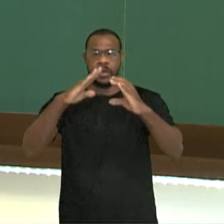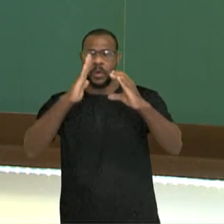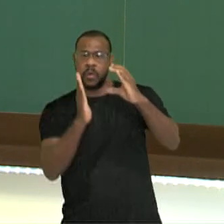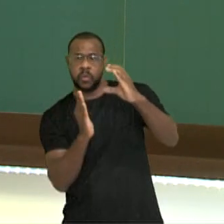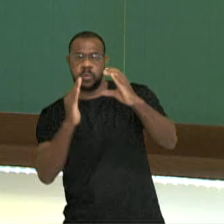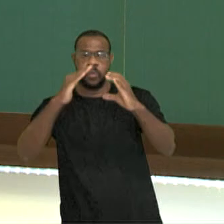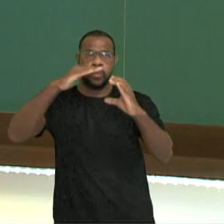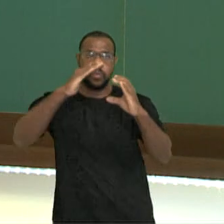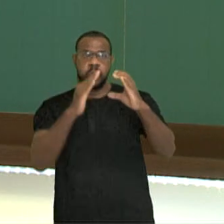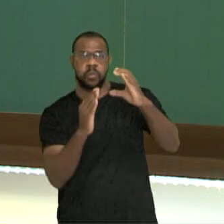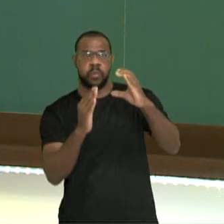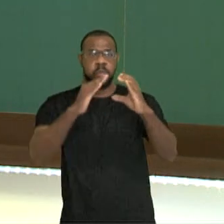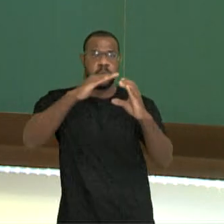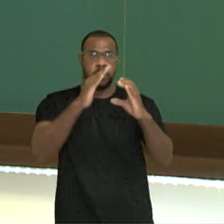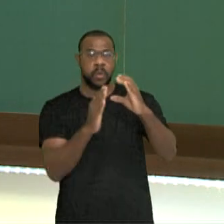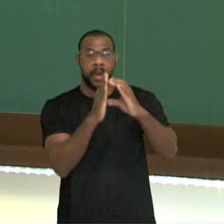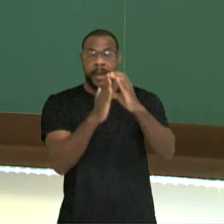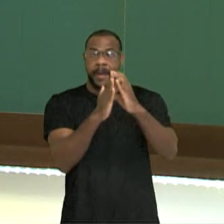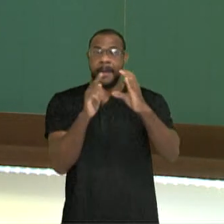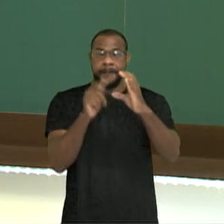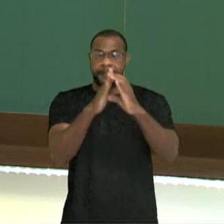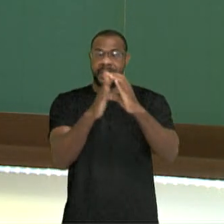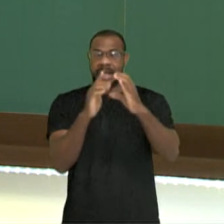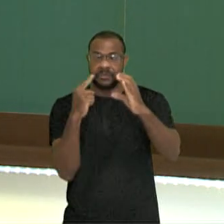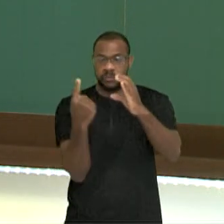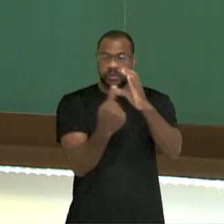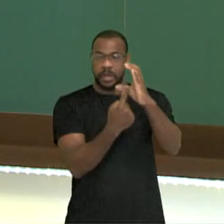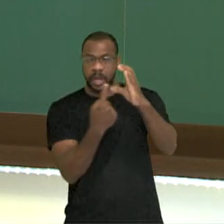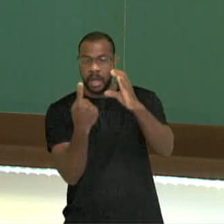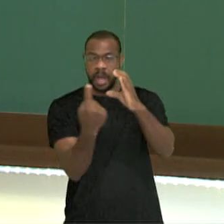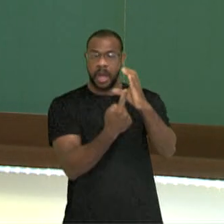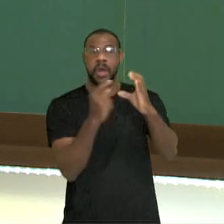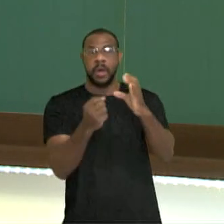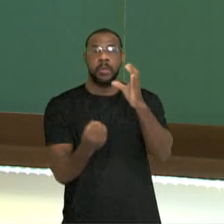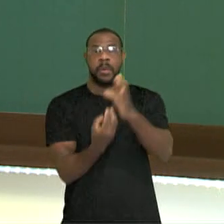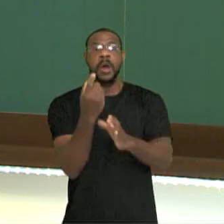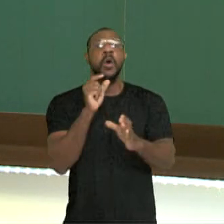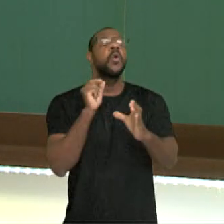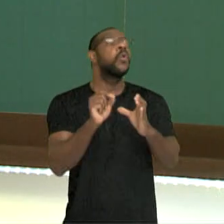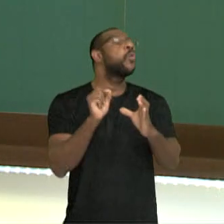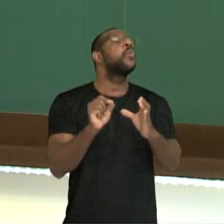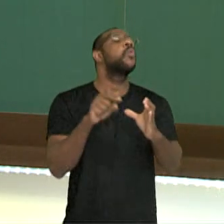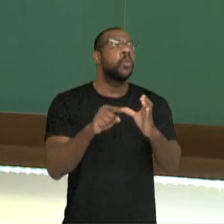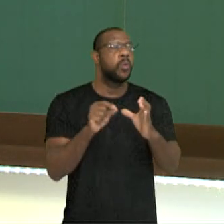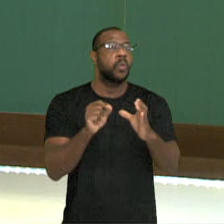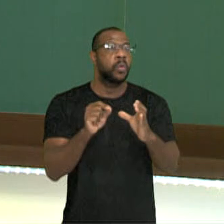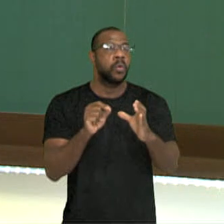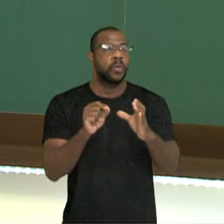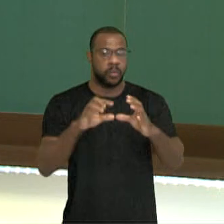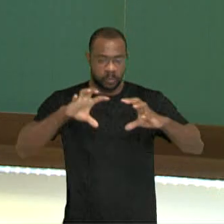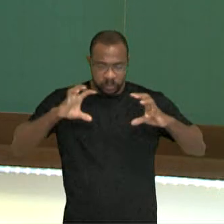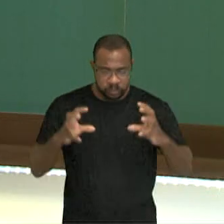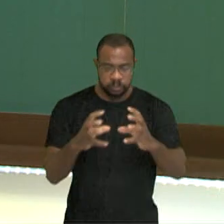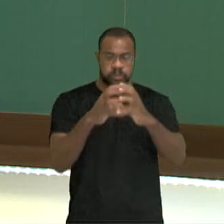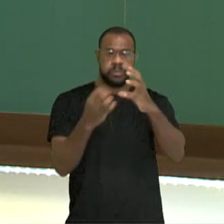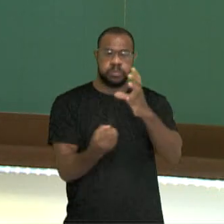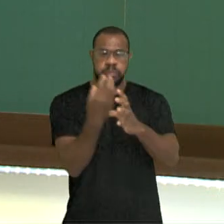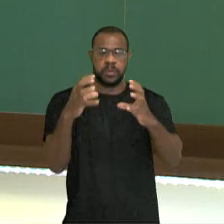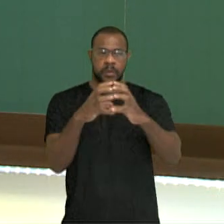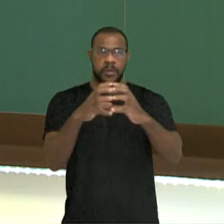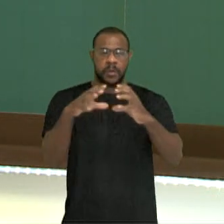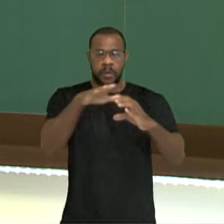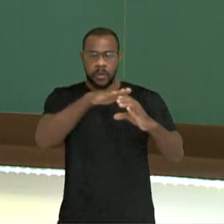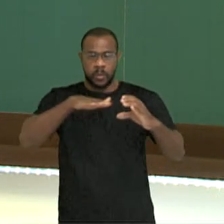circunferência, girando também 360 graus, que vai formar exatamente toda a nossa